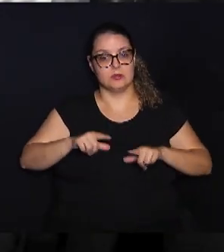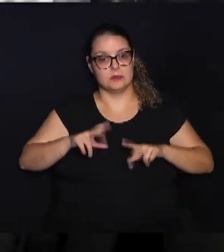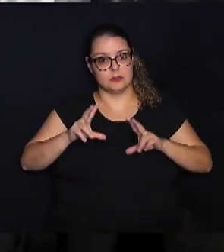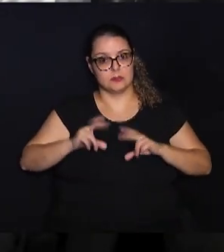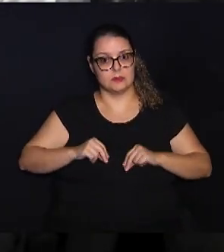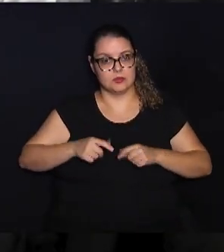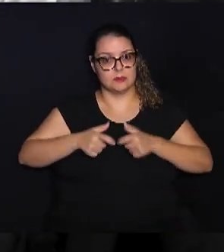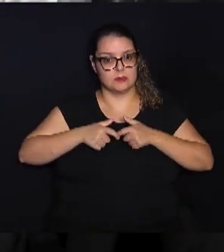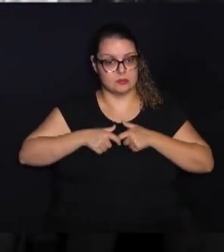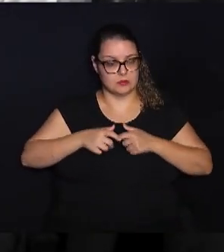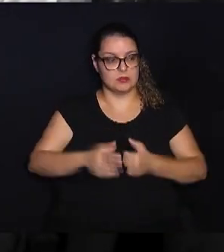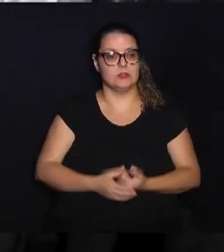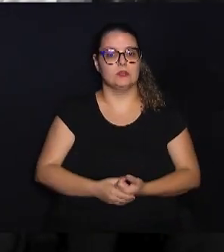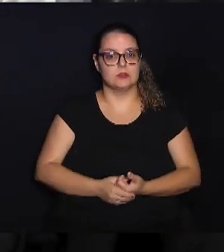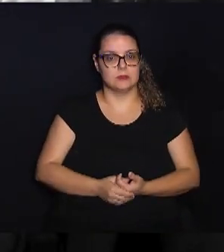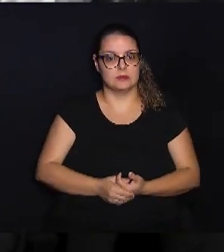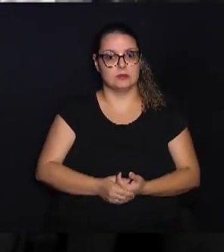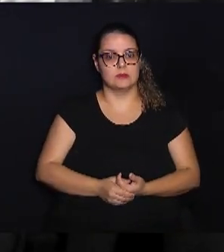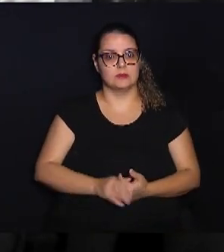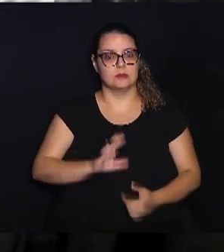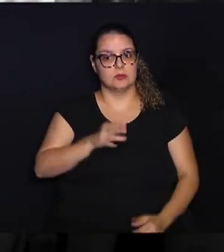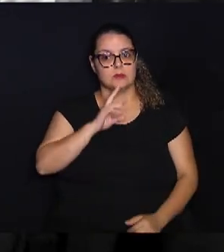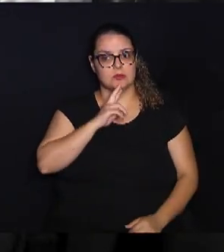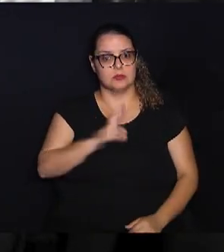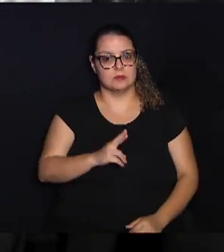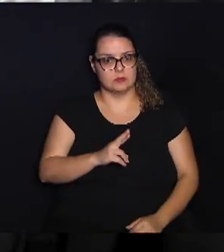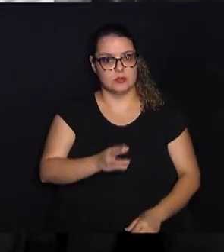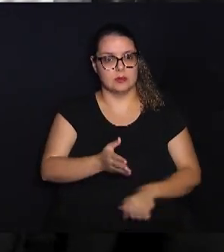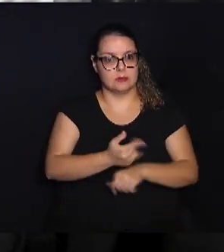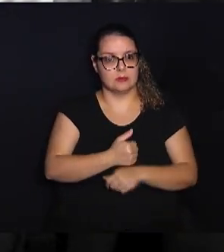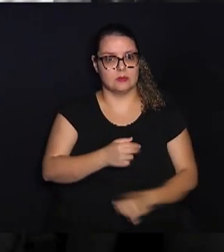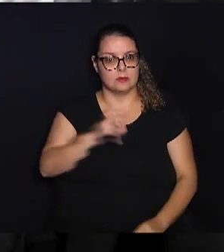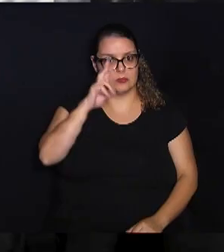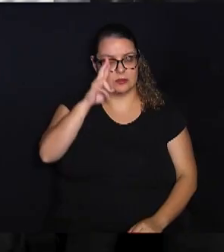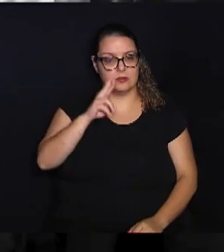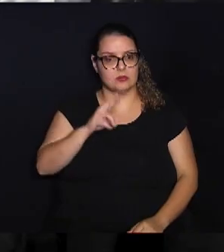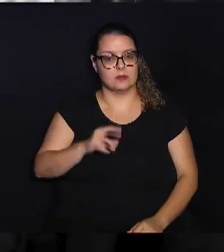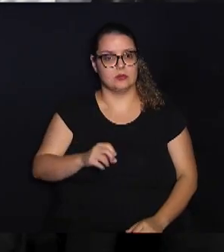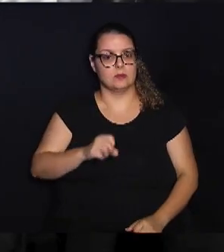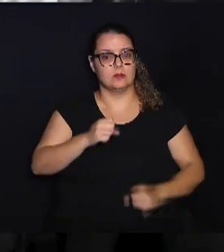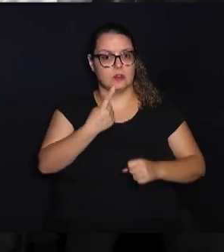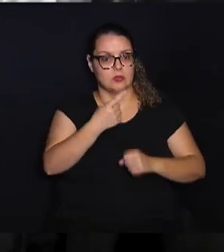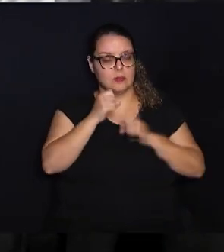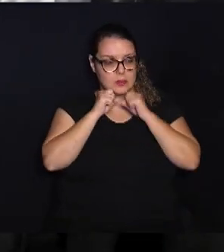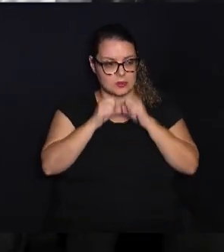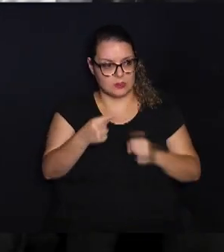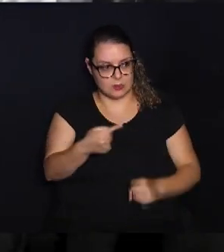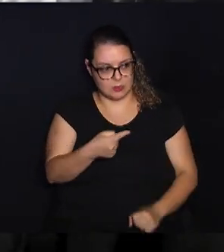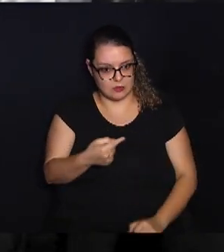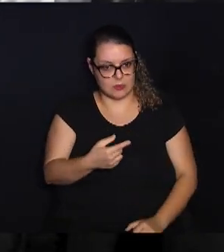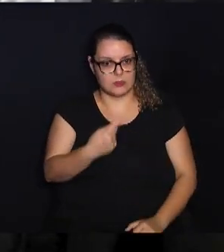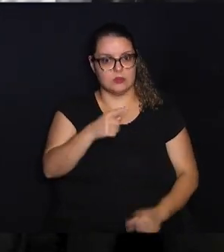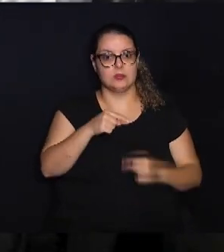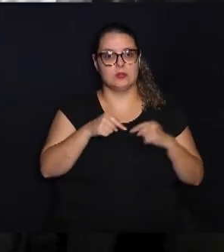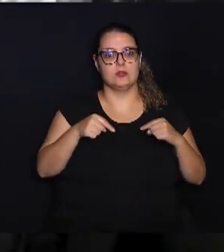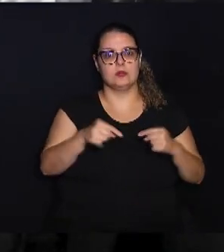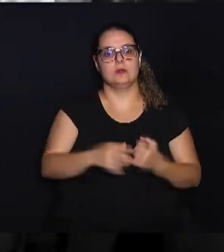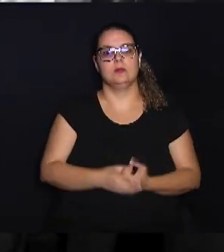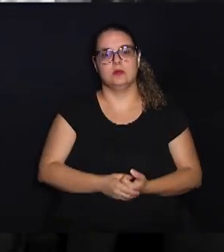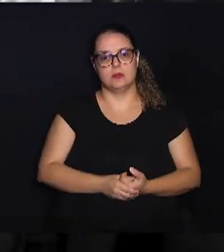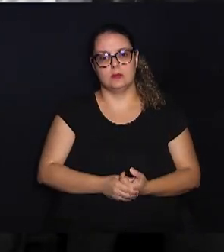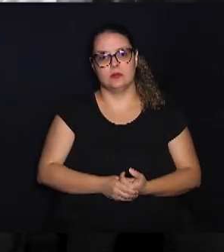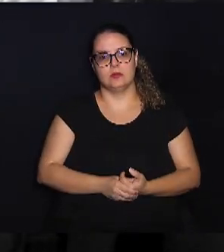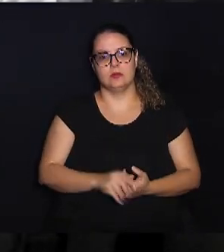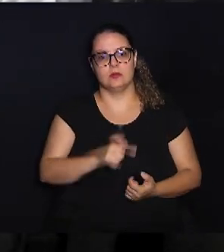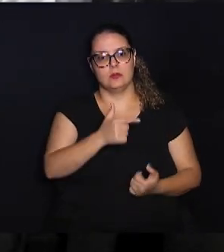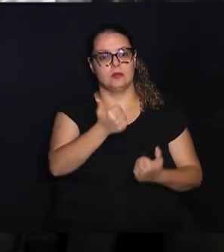as medalhas. E já citou numa resposta anterior que o senhor tem um assessor a menos no seu gabinete e que não possui